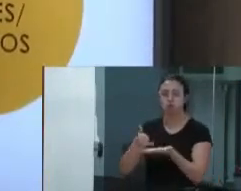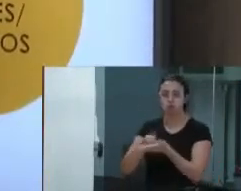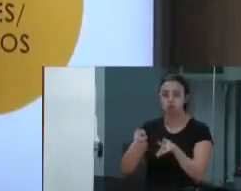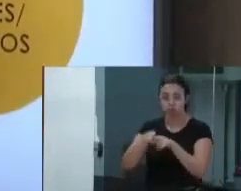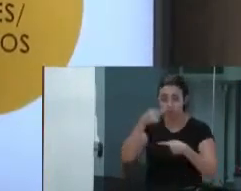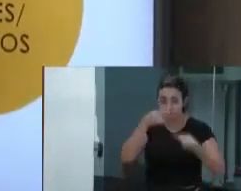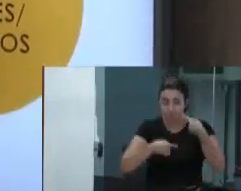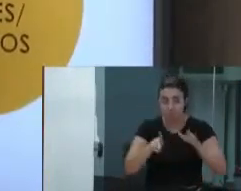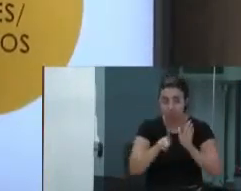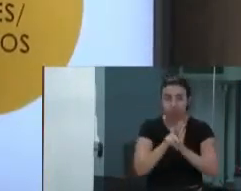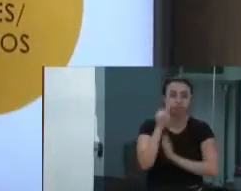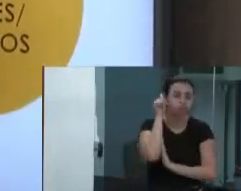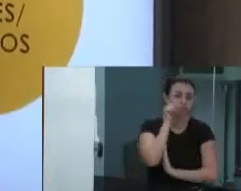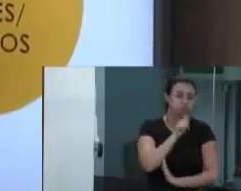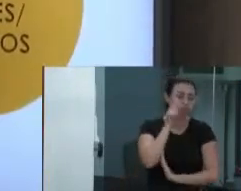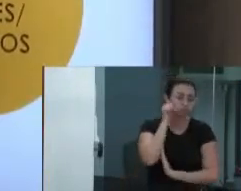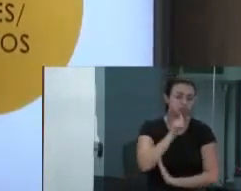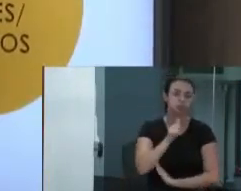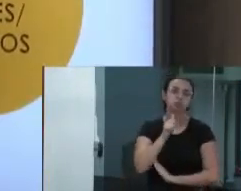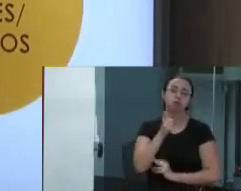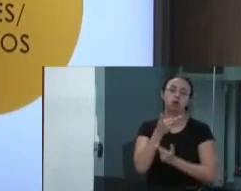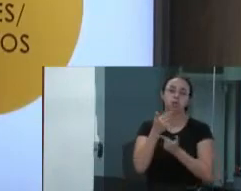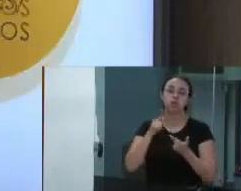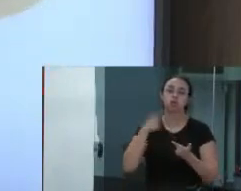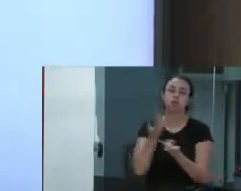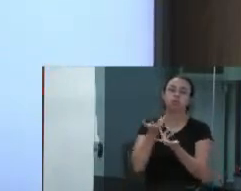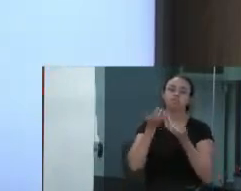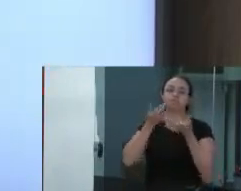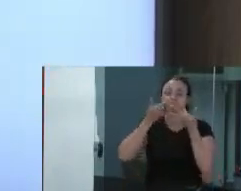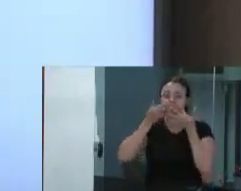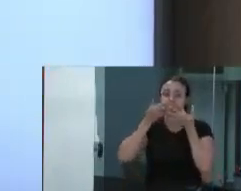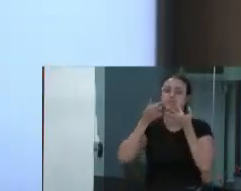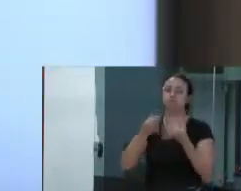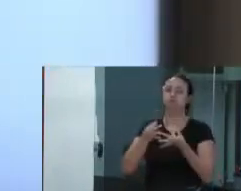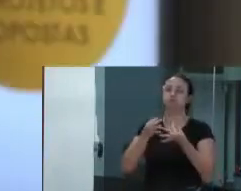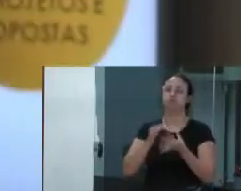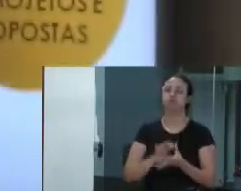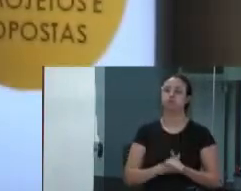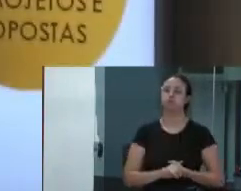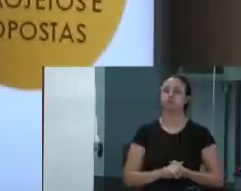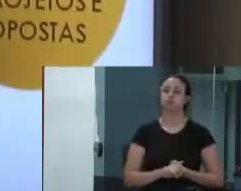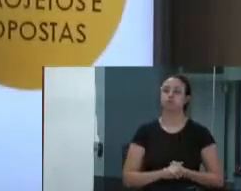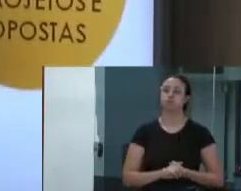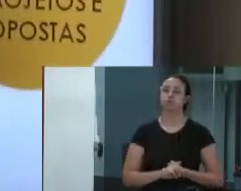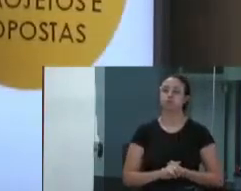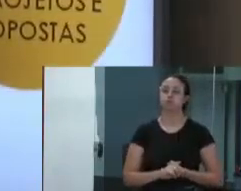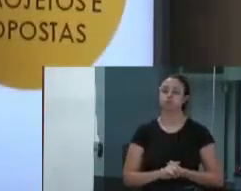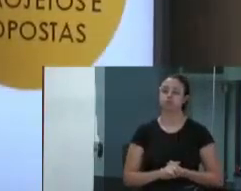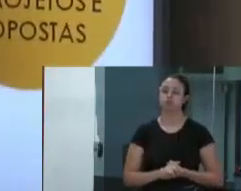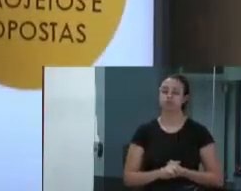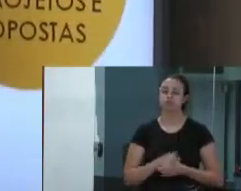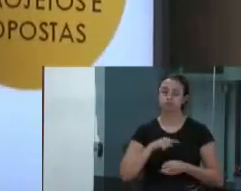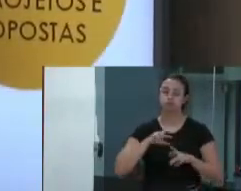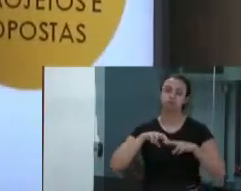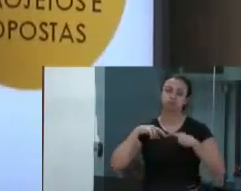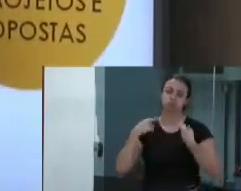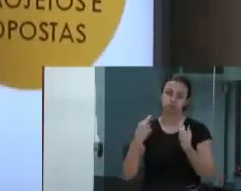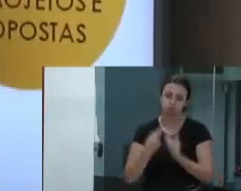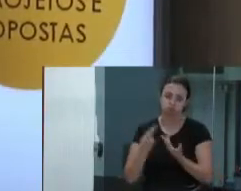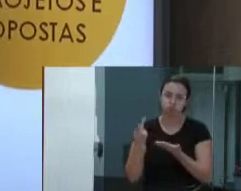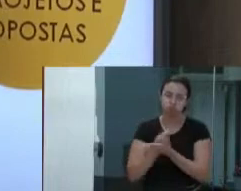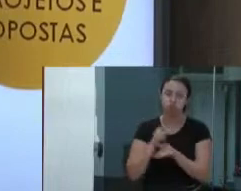mulheres, que é algo que a gente gostaria também de destacar, né, as ações dessa política, tivemos aí as reuniões,